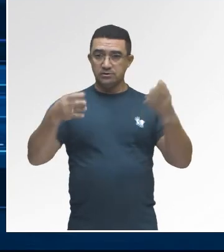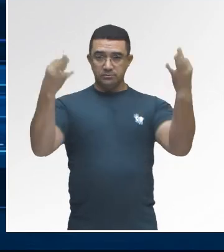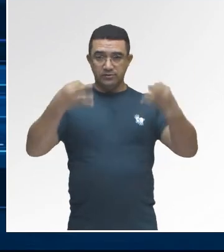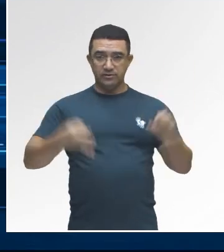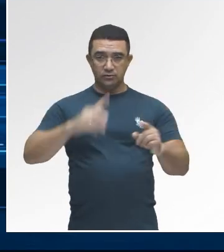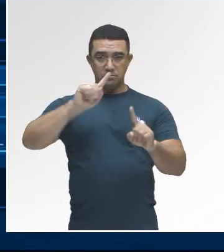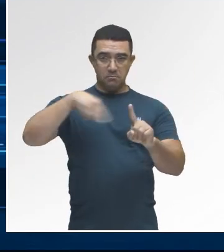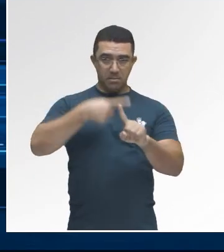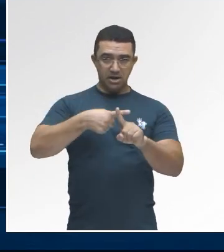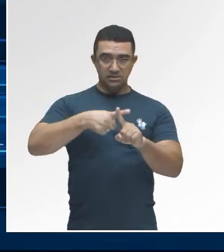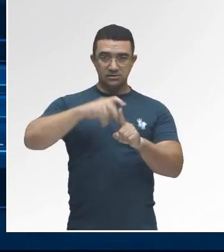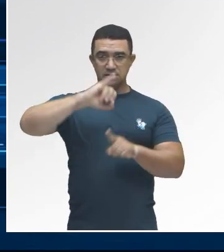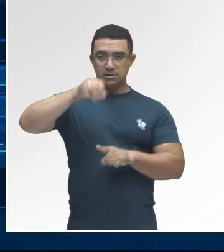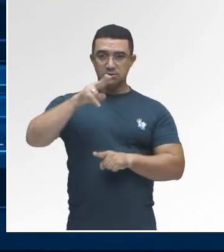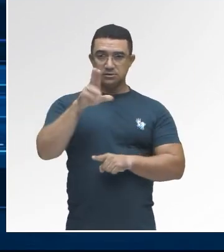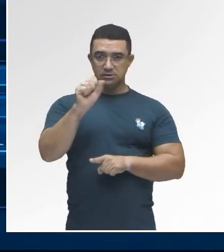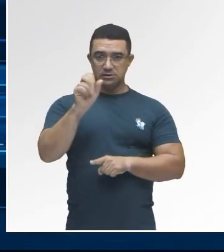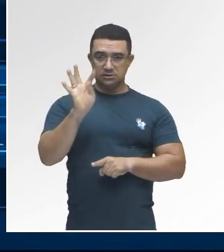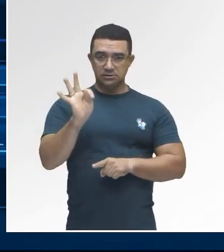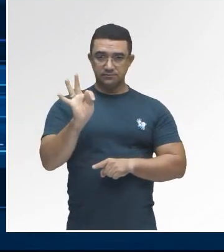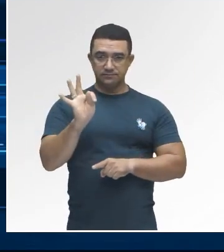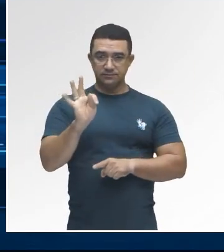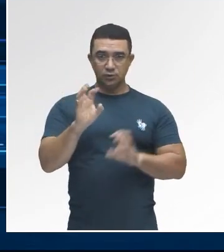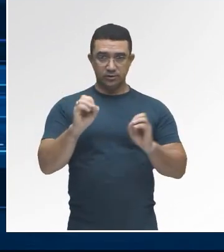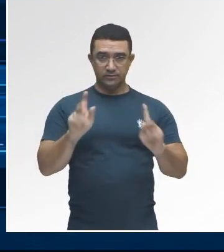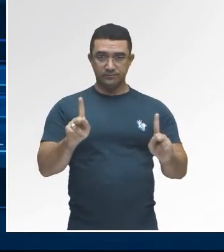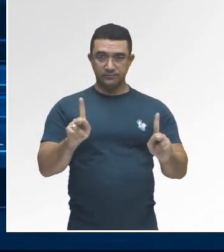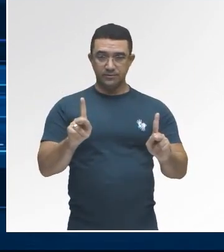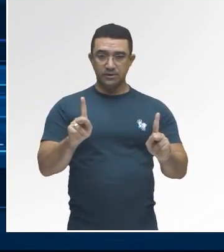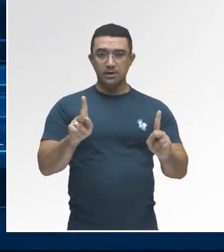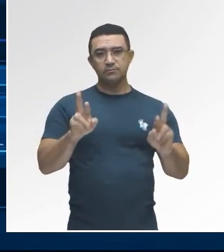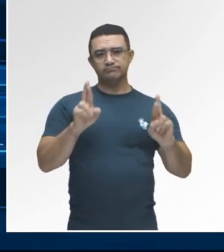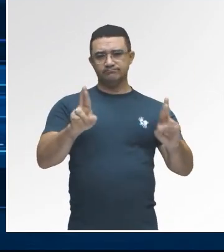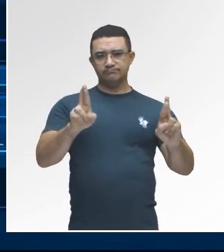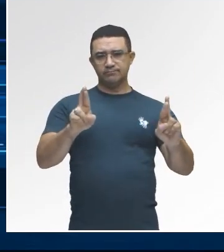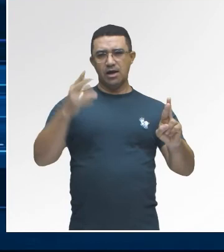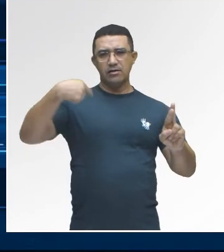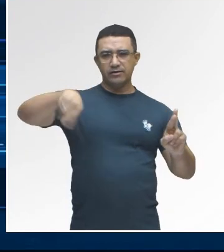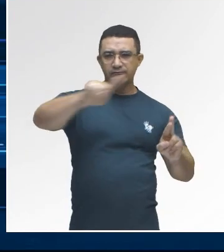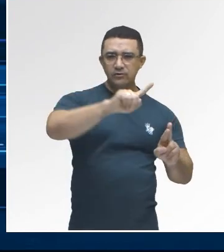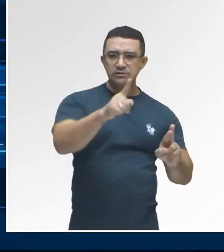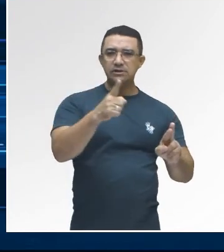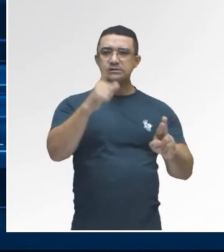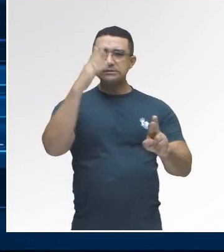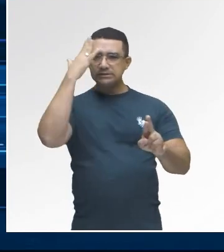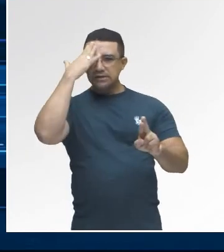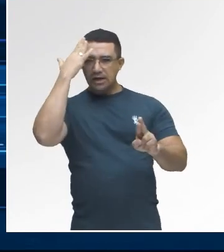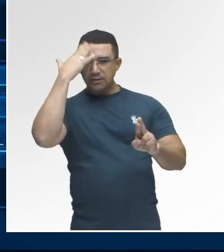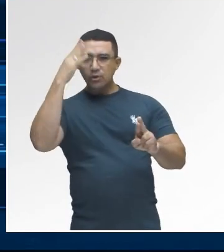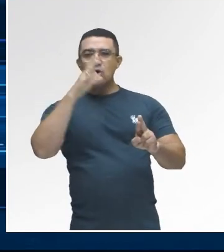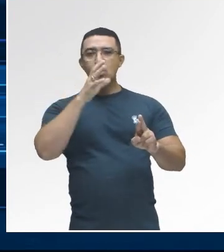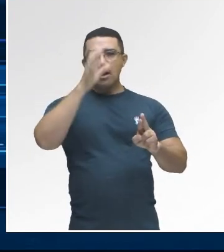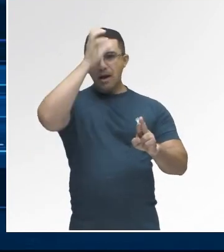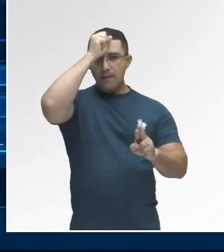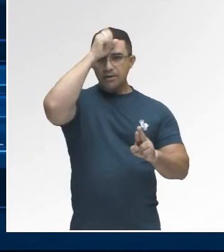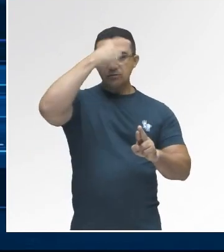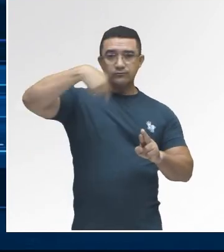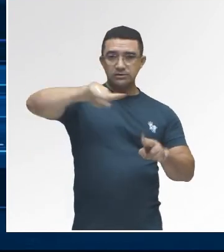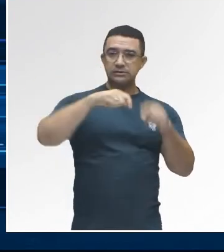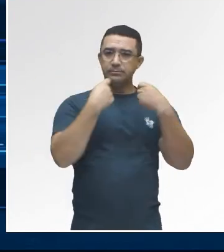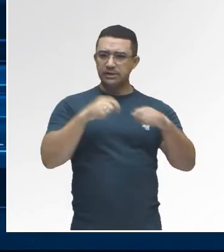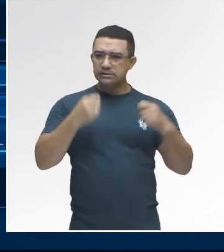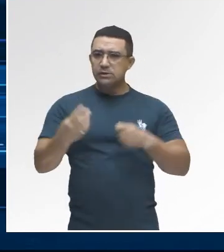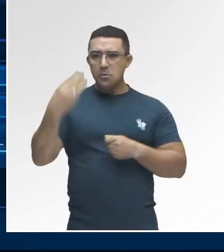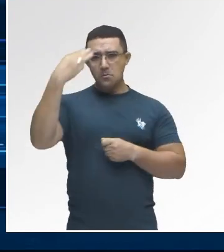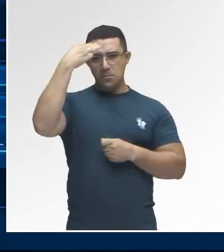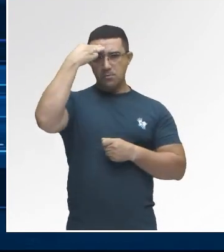o advérbio just, ok? Espero que vocês tenham aí seguido, né, esse modelo, e vocês precisam memorizar eles